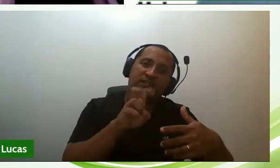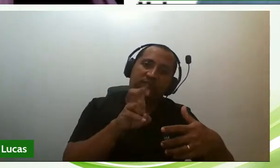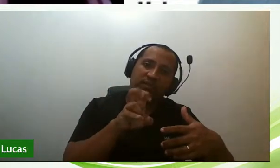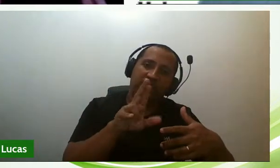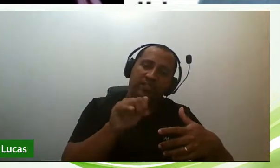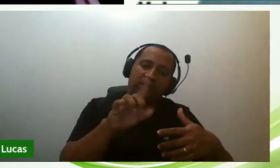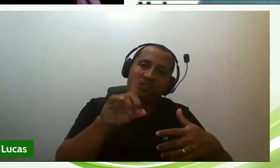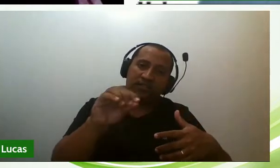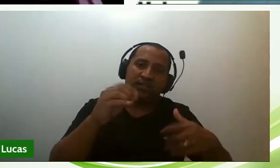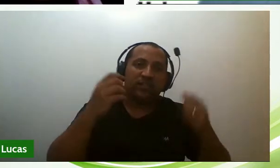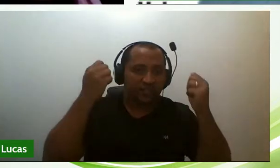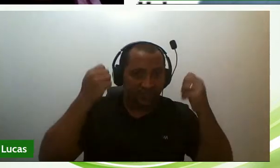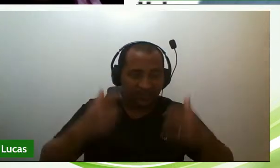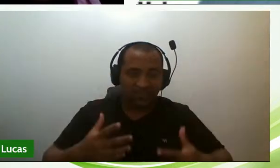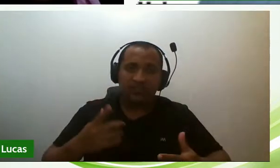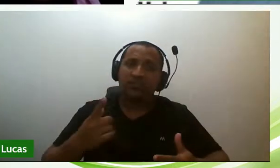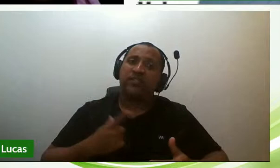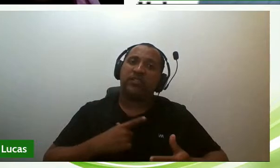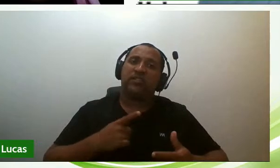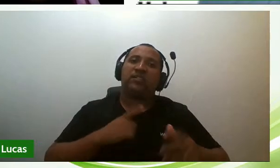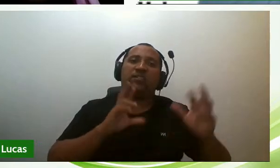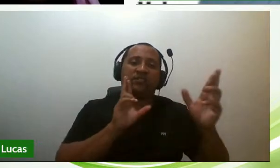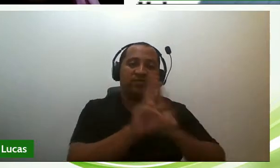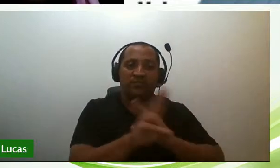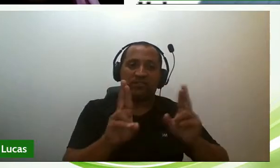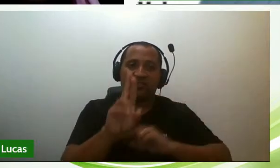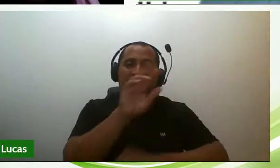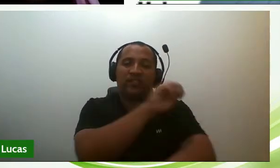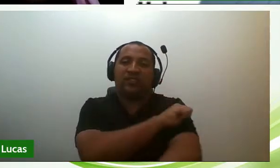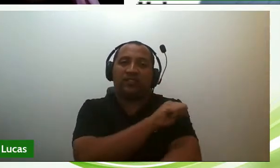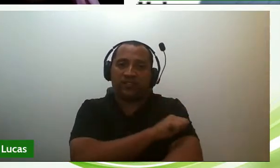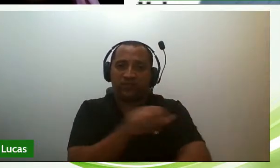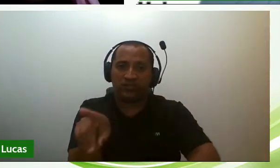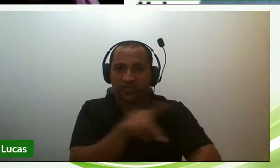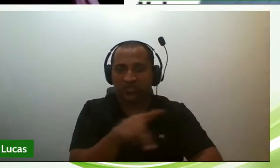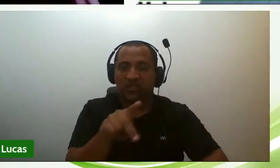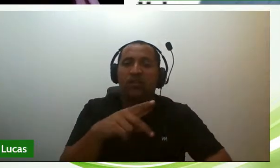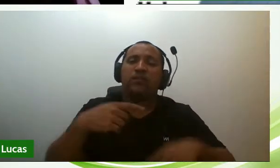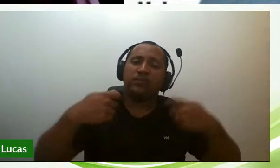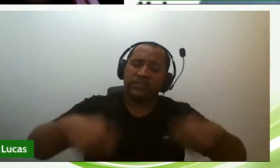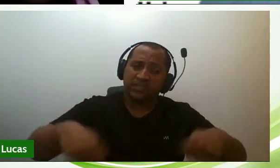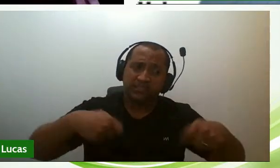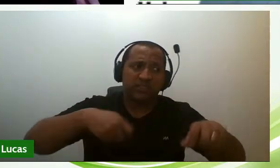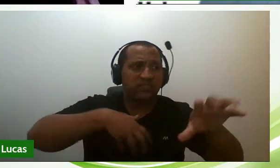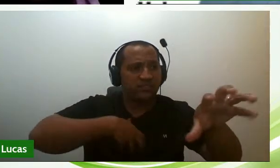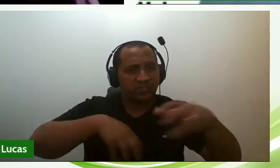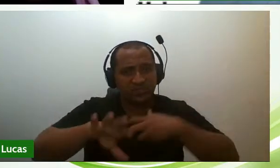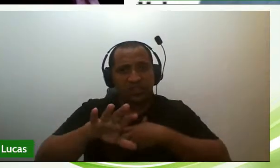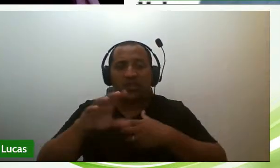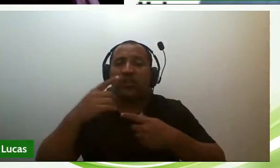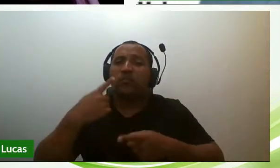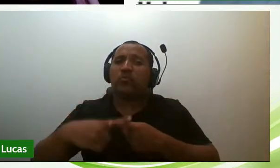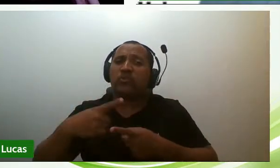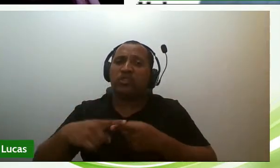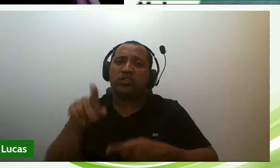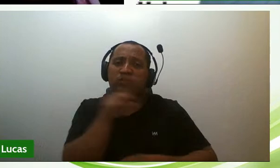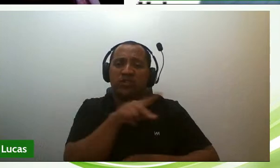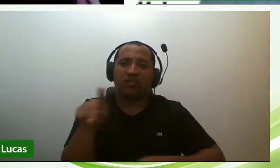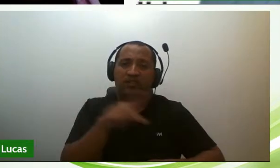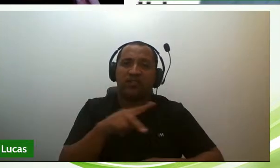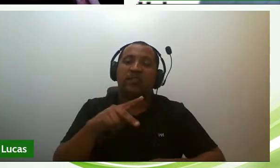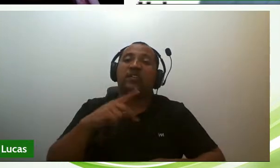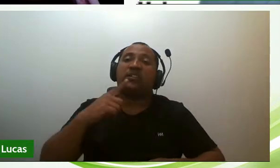né? Ele fala que a relação aluno-professor carece da empatia, pois muitos mestres estabelecem relação